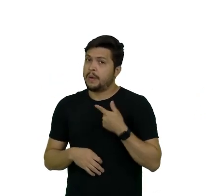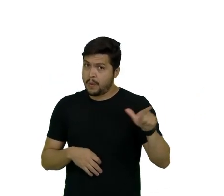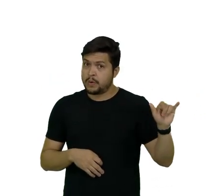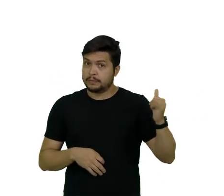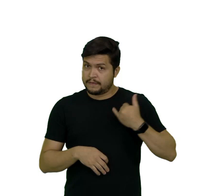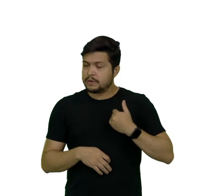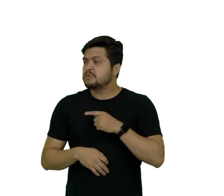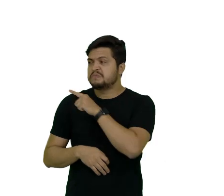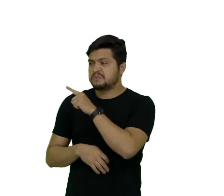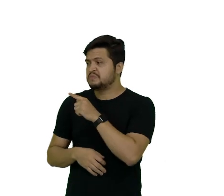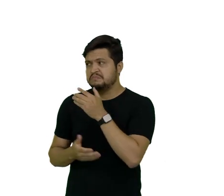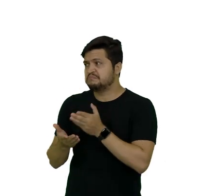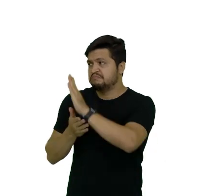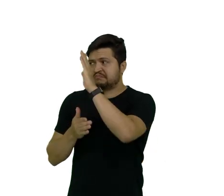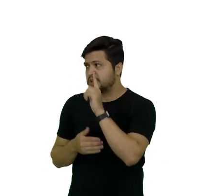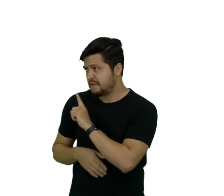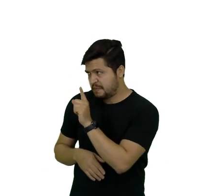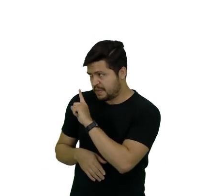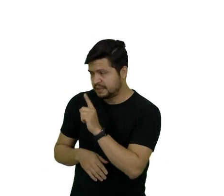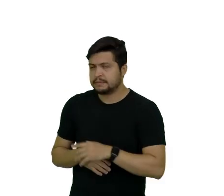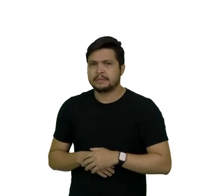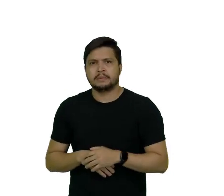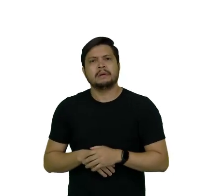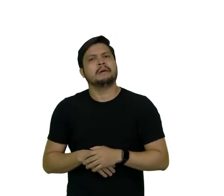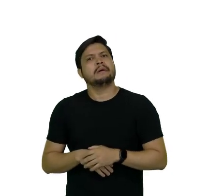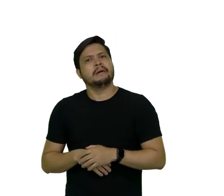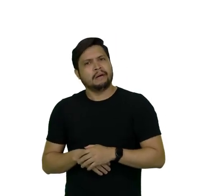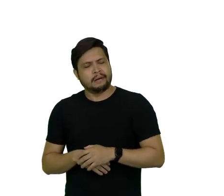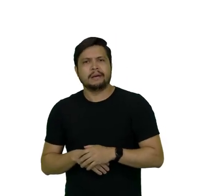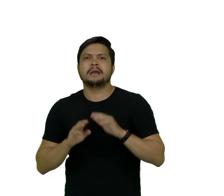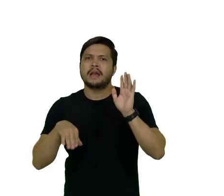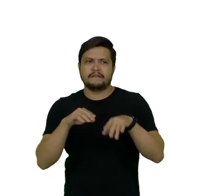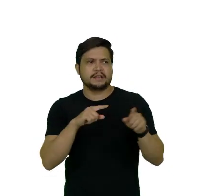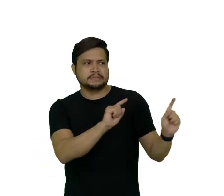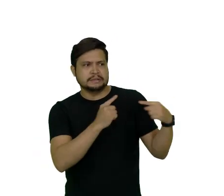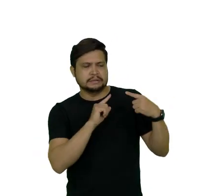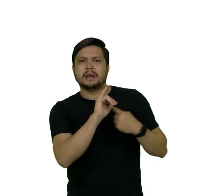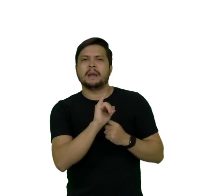passar. E se tinha alguma coisa difícil, as pessoas faziam